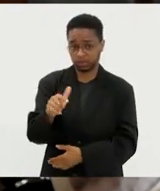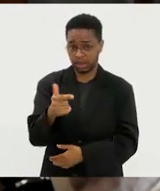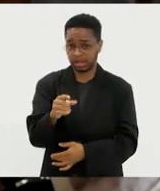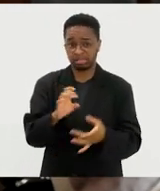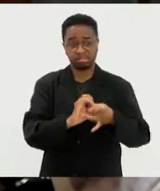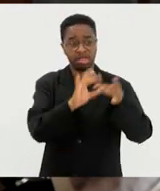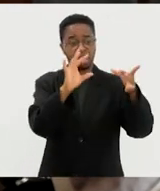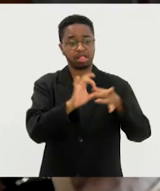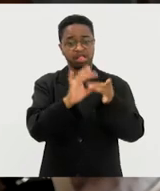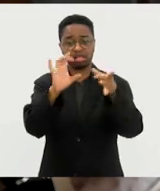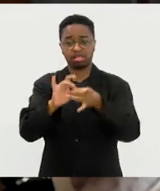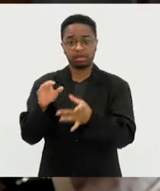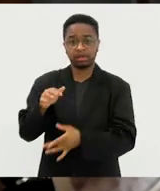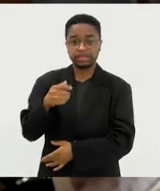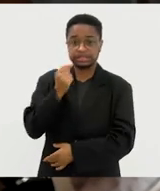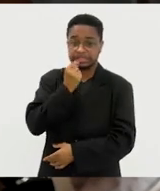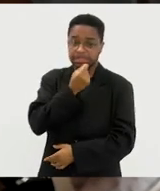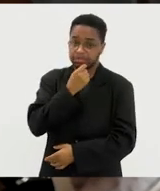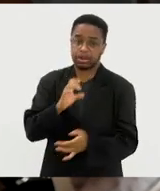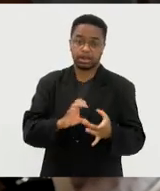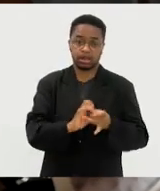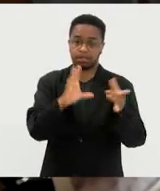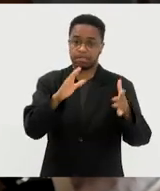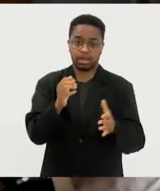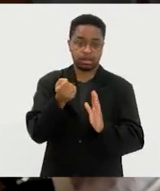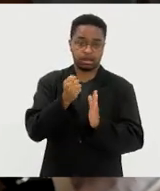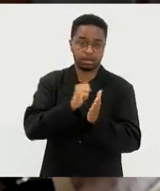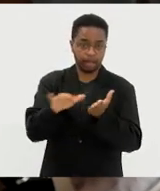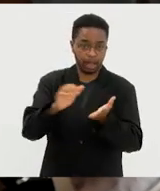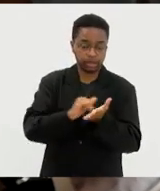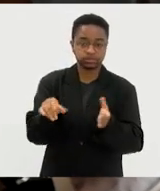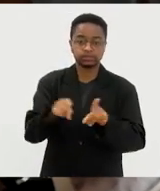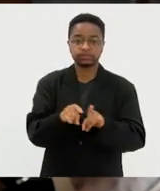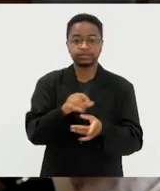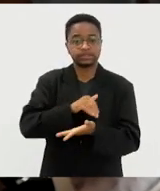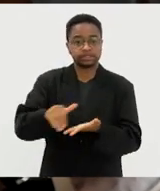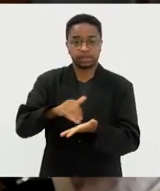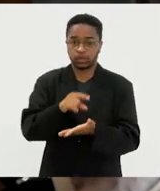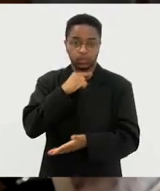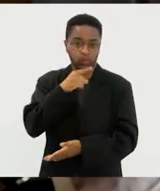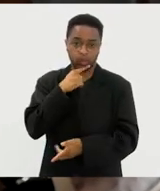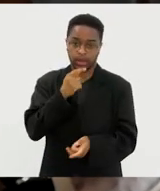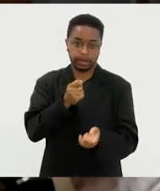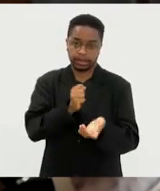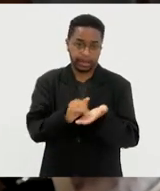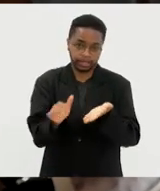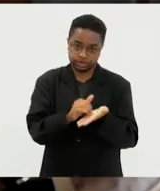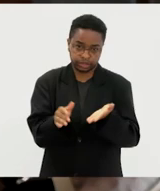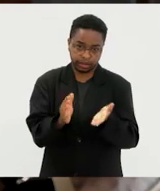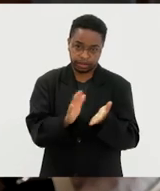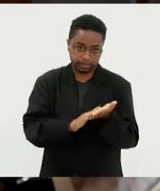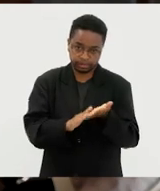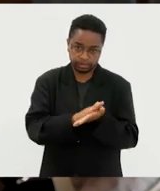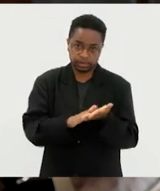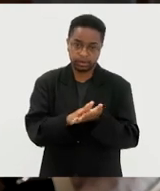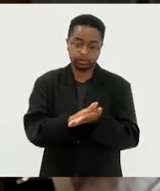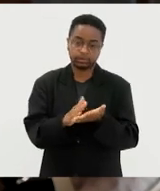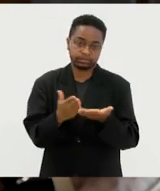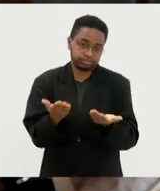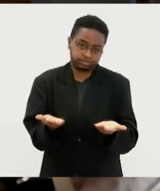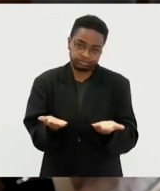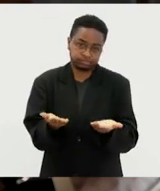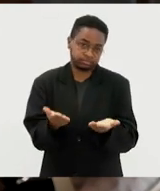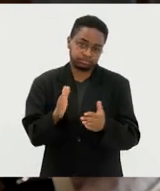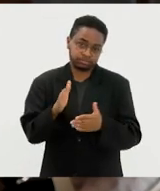Libera lá em setembro um pedaço. O secretário não consegue gastar, mesmo que seja o